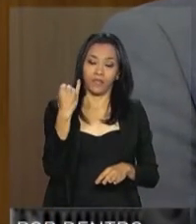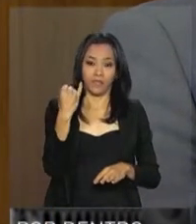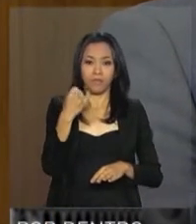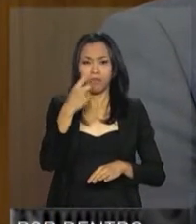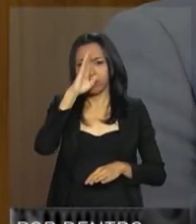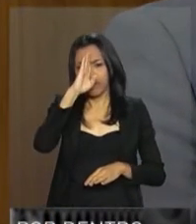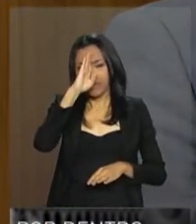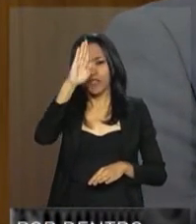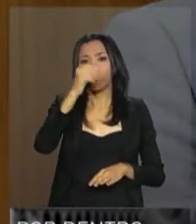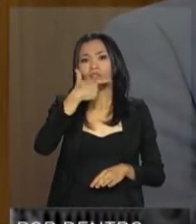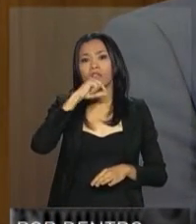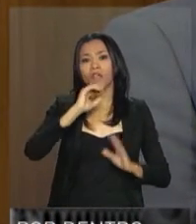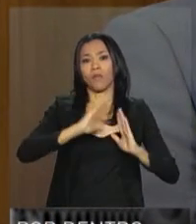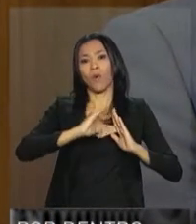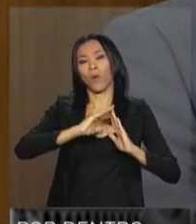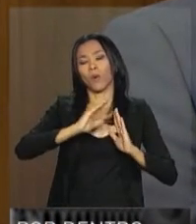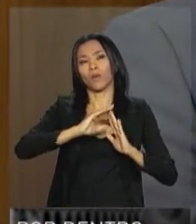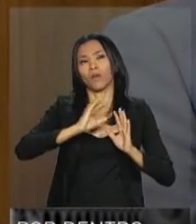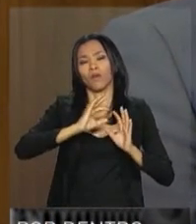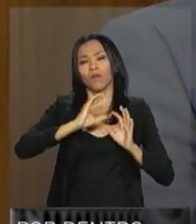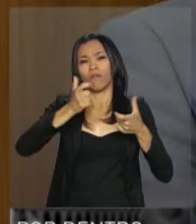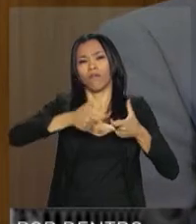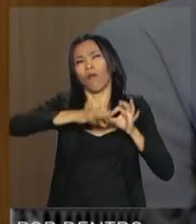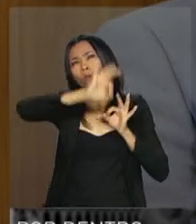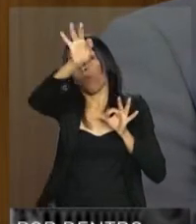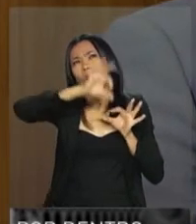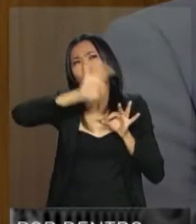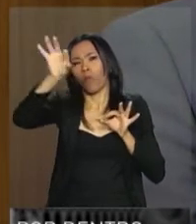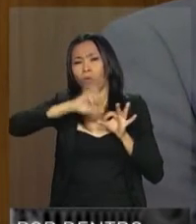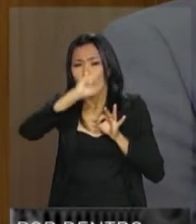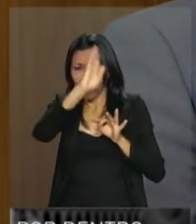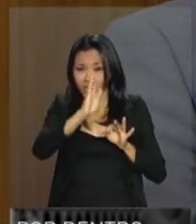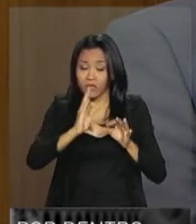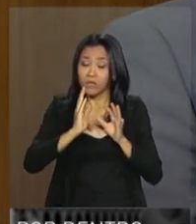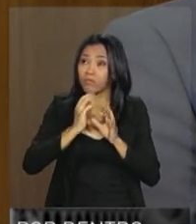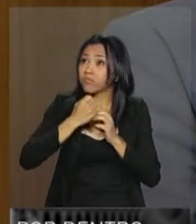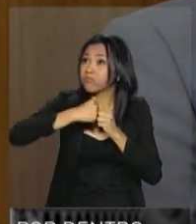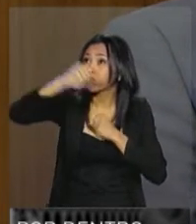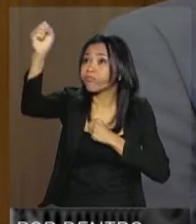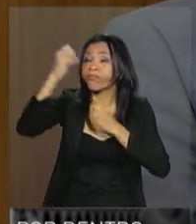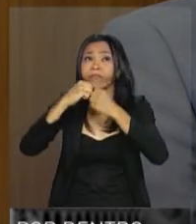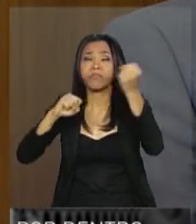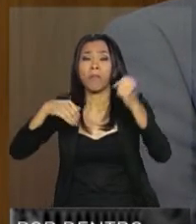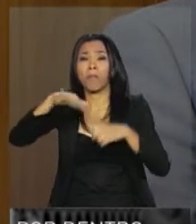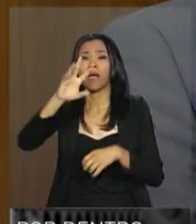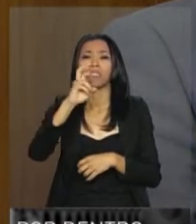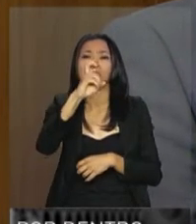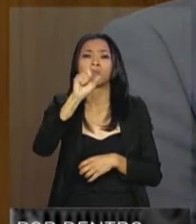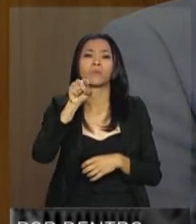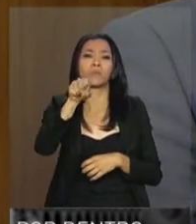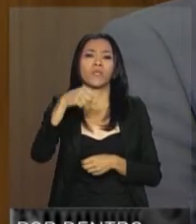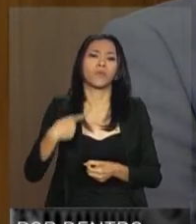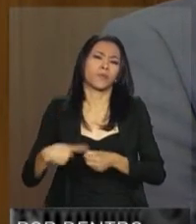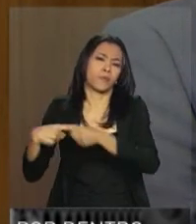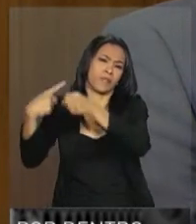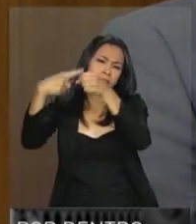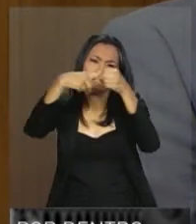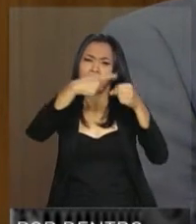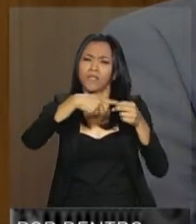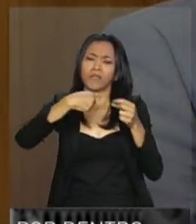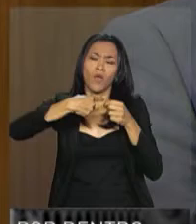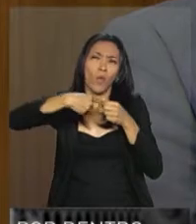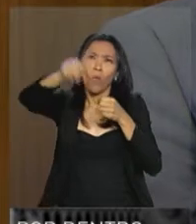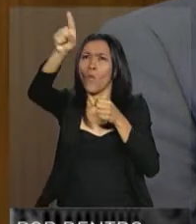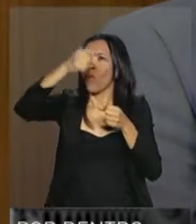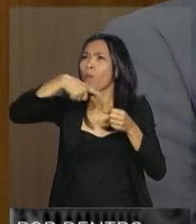locais distantes do brasil um país continental com mais de 5.500 municípios têm municípios longínquos com 1